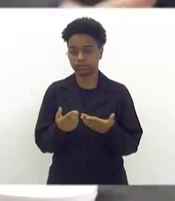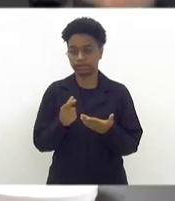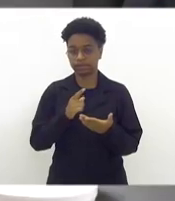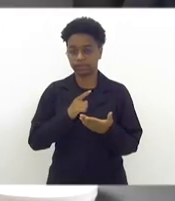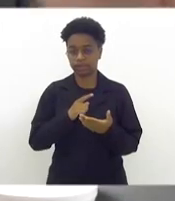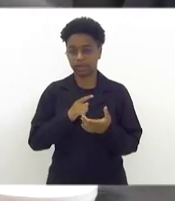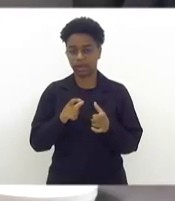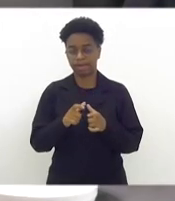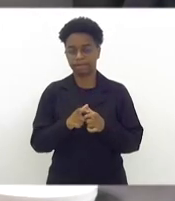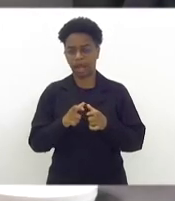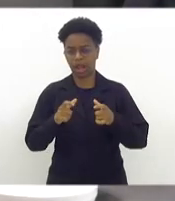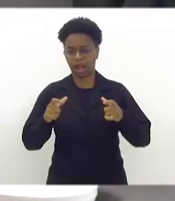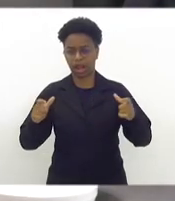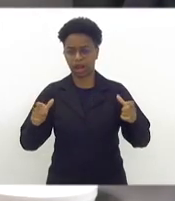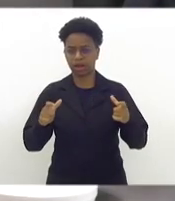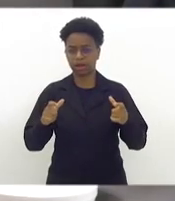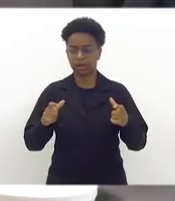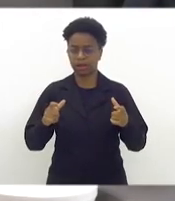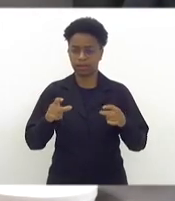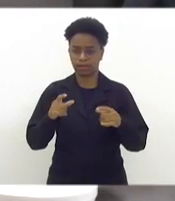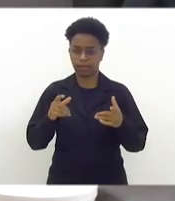pets, principalmente dos cães,